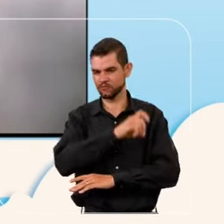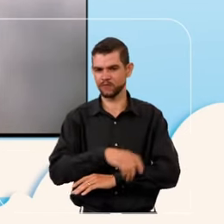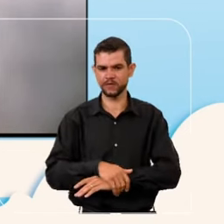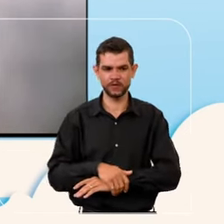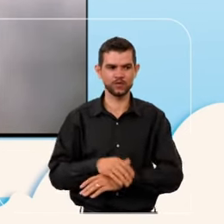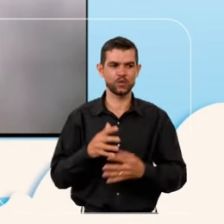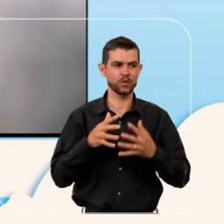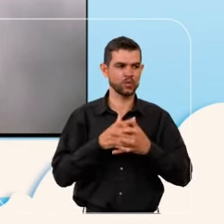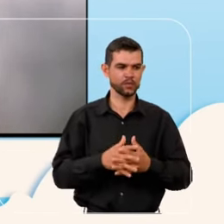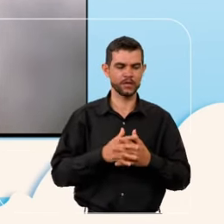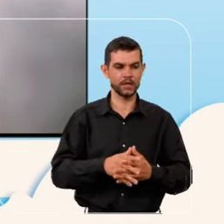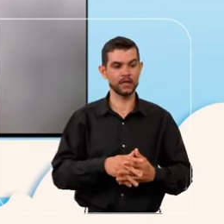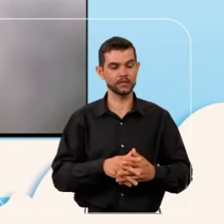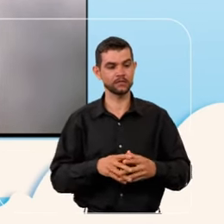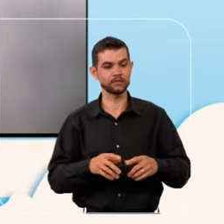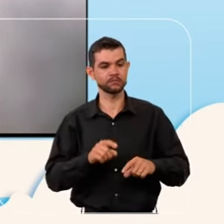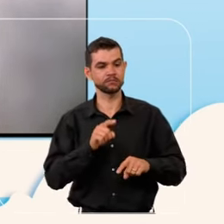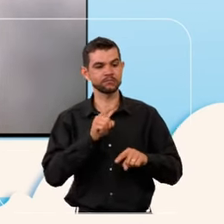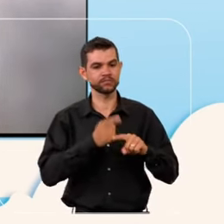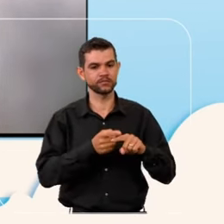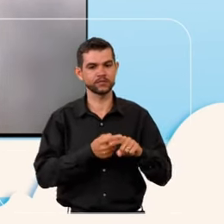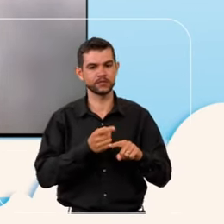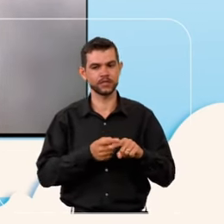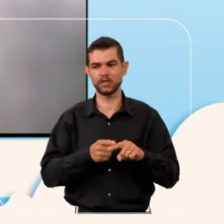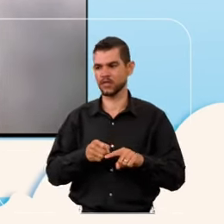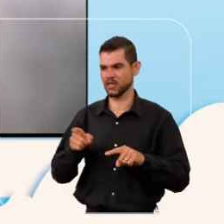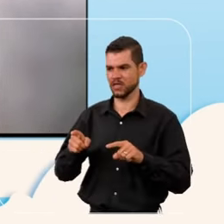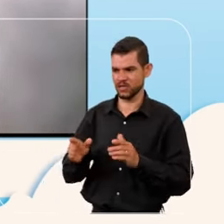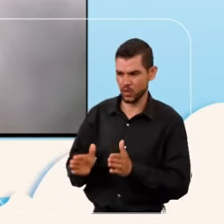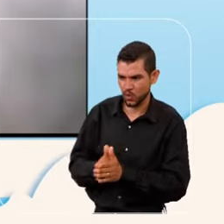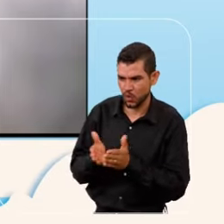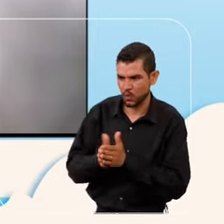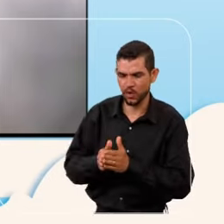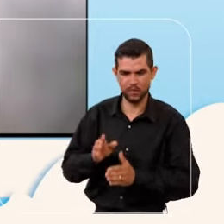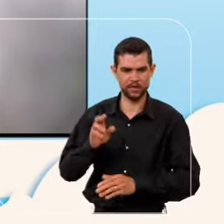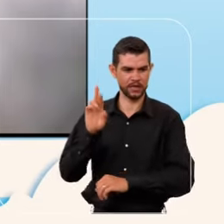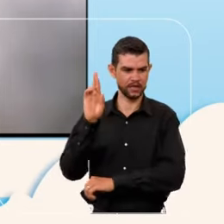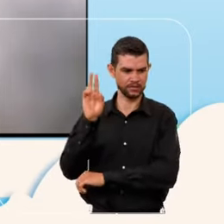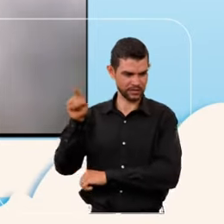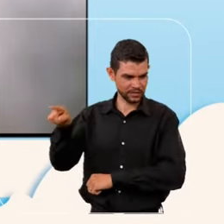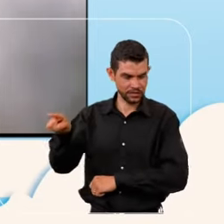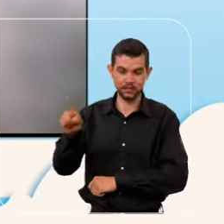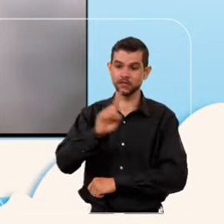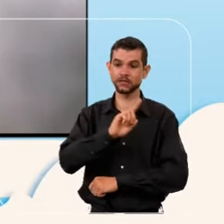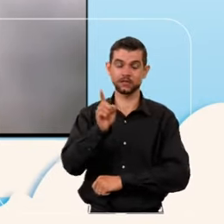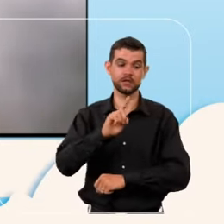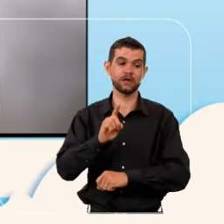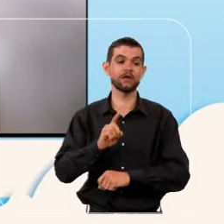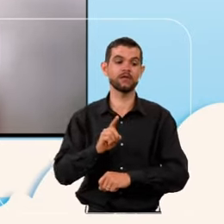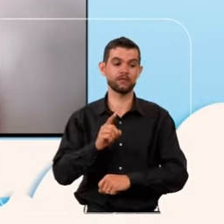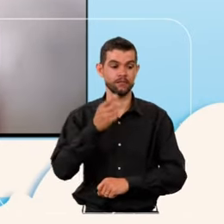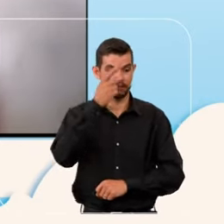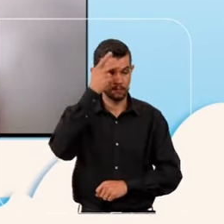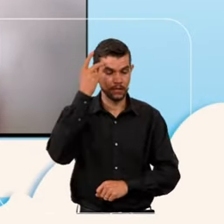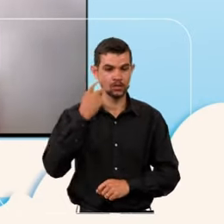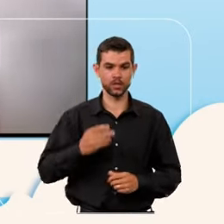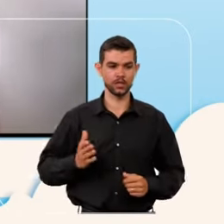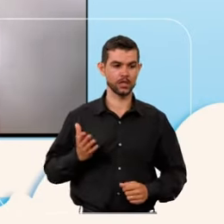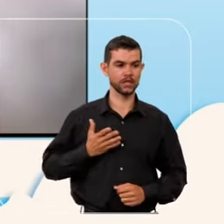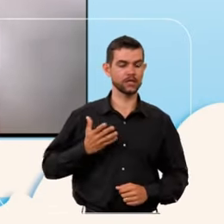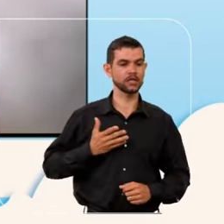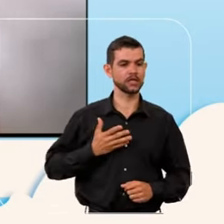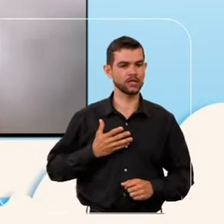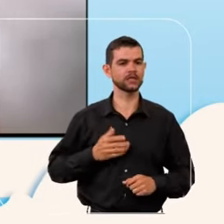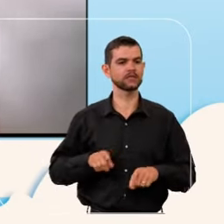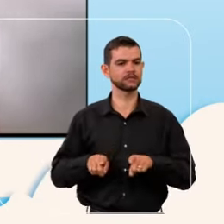simples É uma criminalidade complexa que envolve uma série de cadeias interligadas de criminalidade